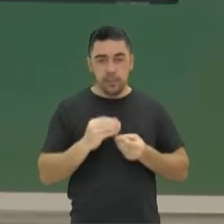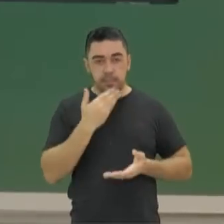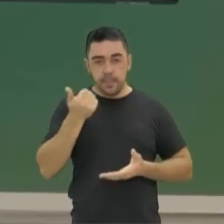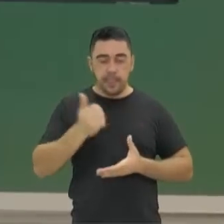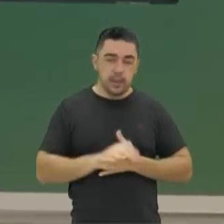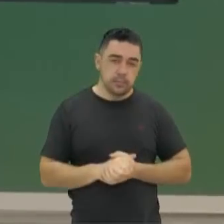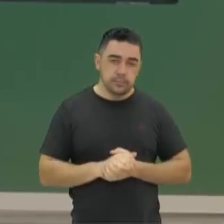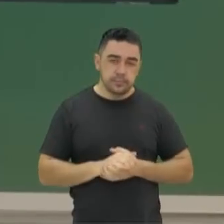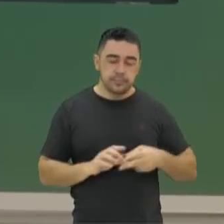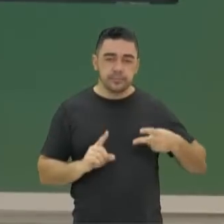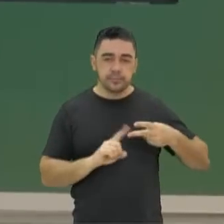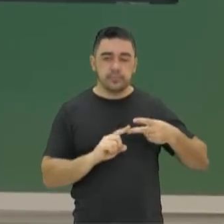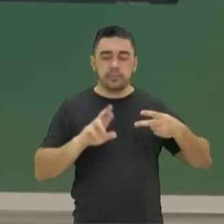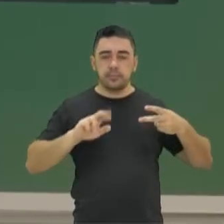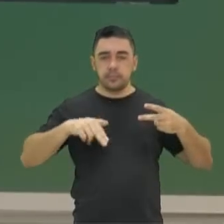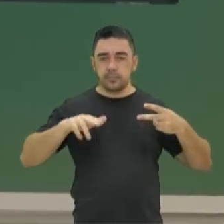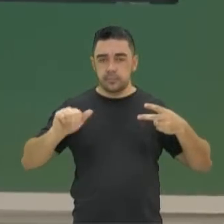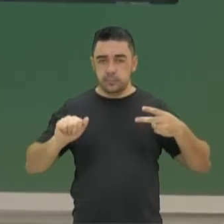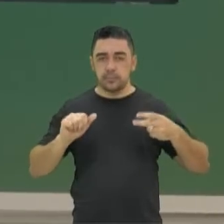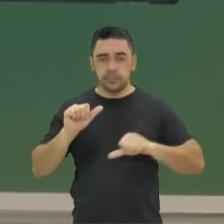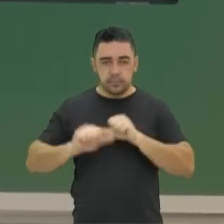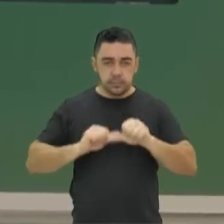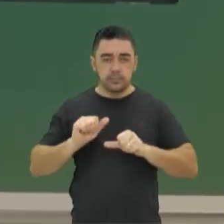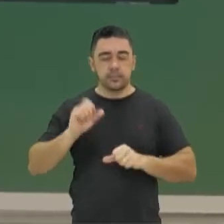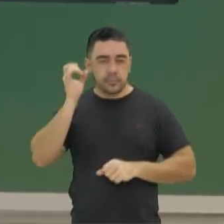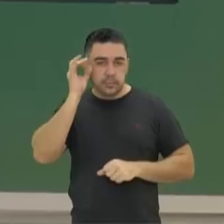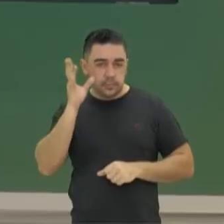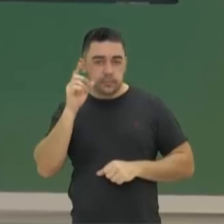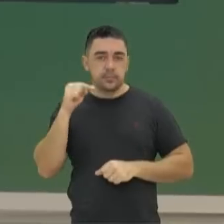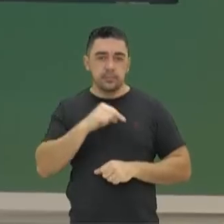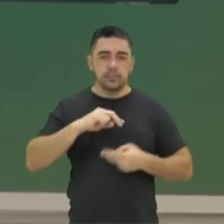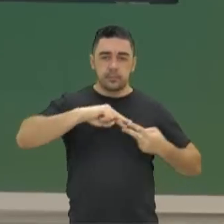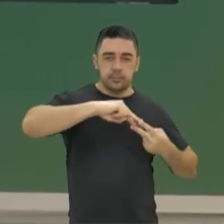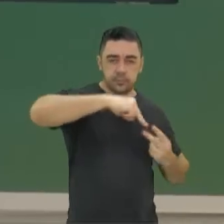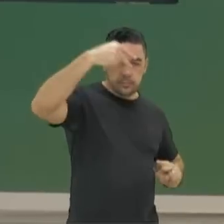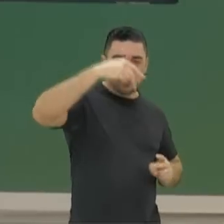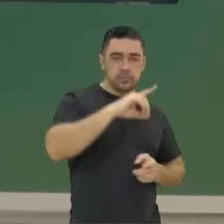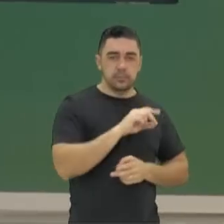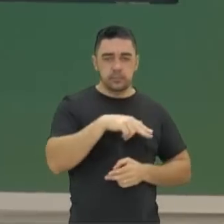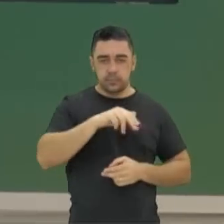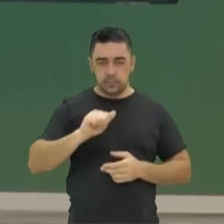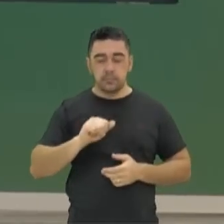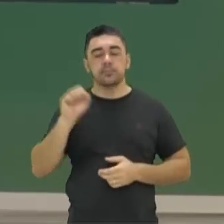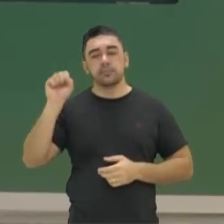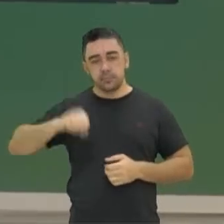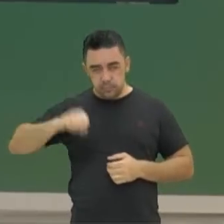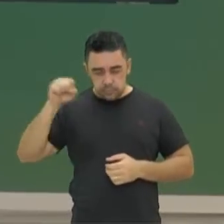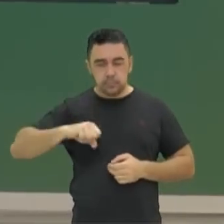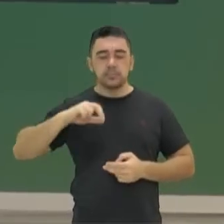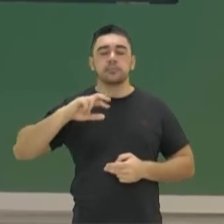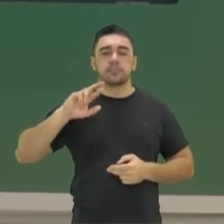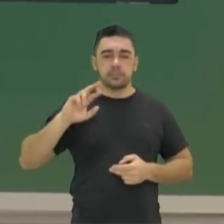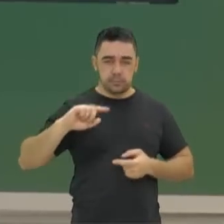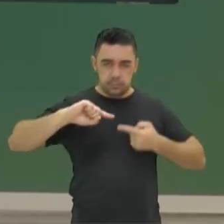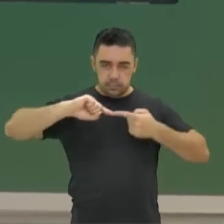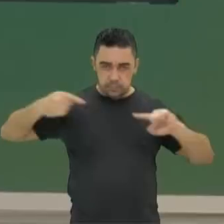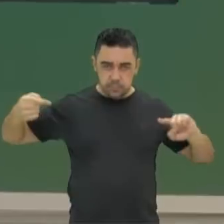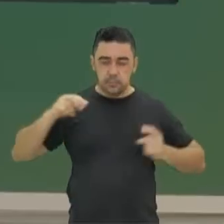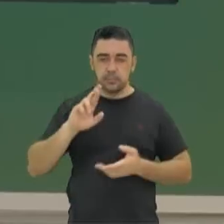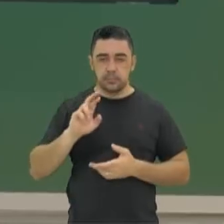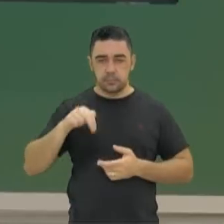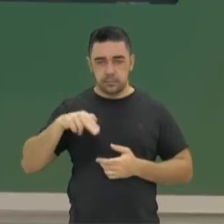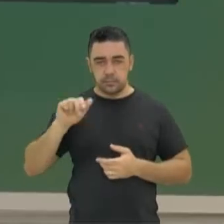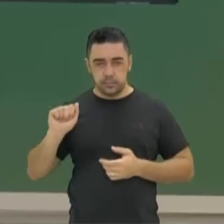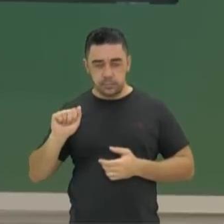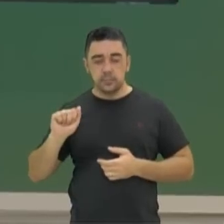O RNA tem mais facilidade para se modificar que o DNA? O Vitor perguntou. Sim, Vitor, você está certo, tá? Por quê? Porque o RNA é uma